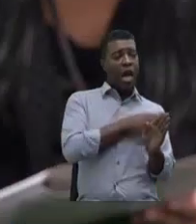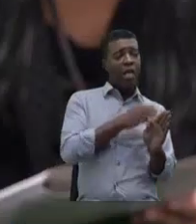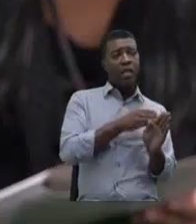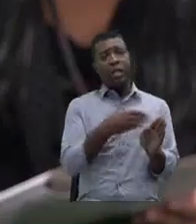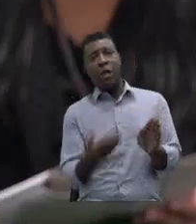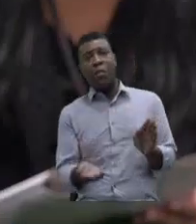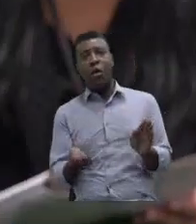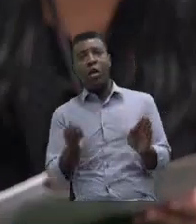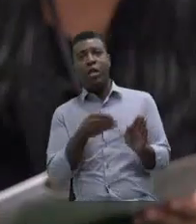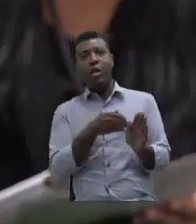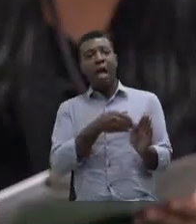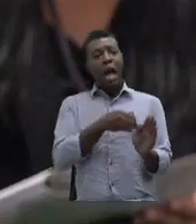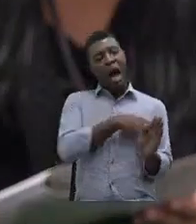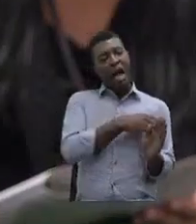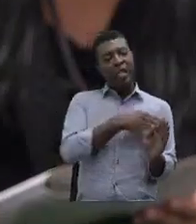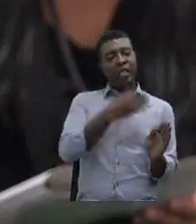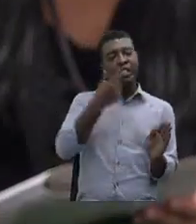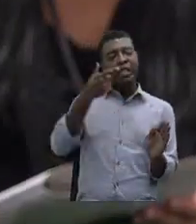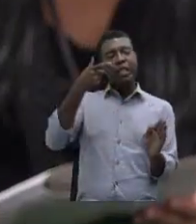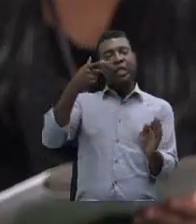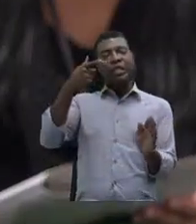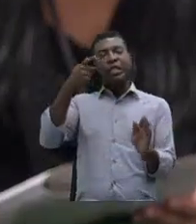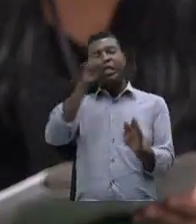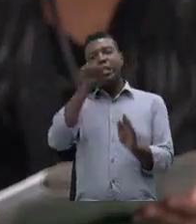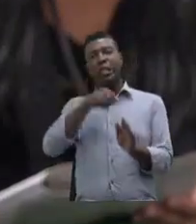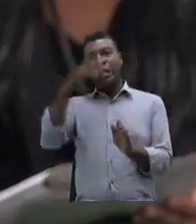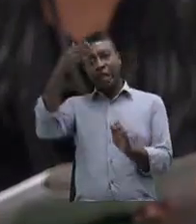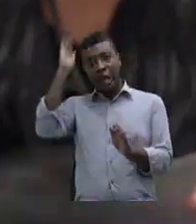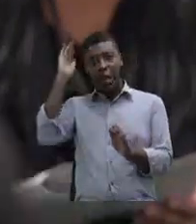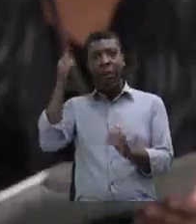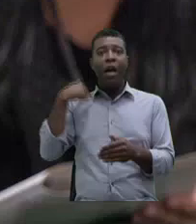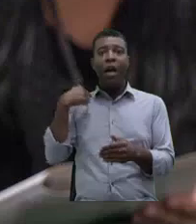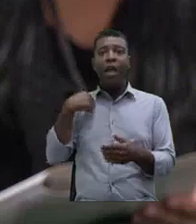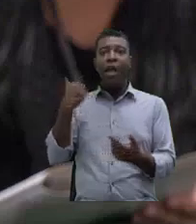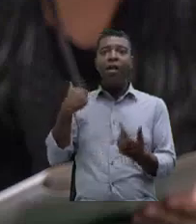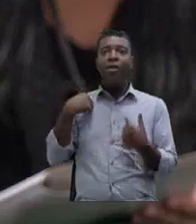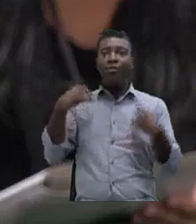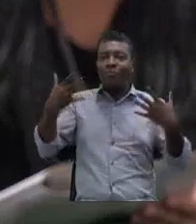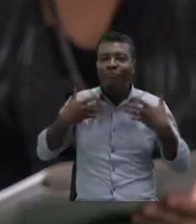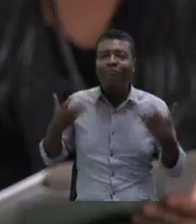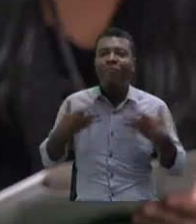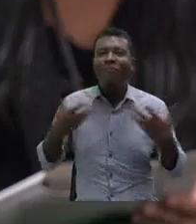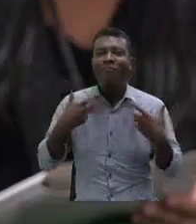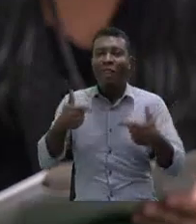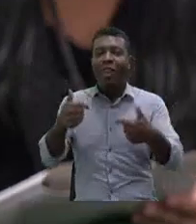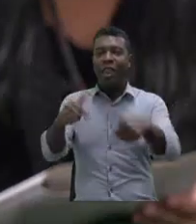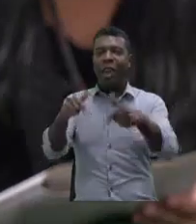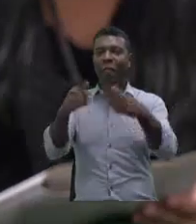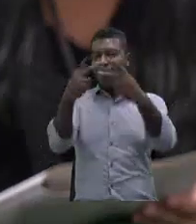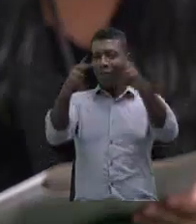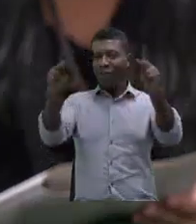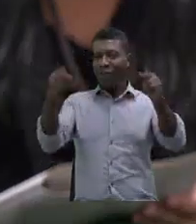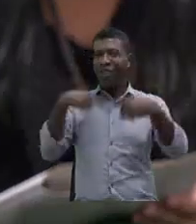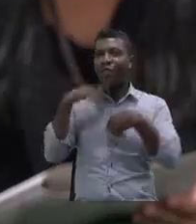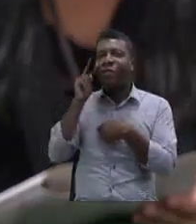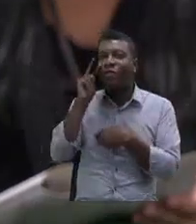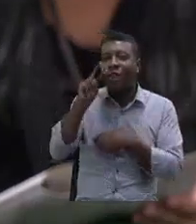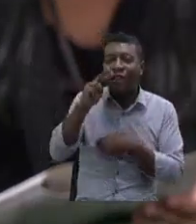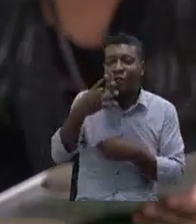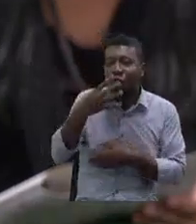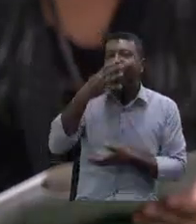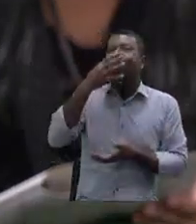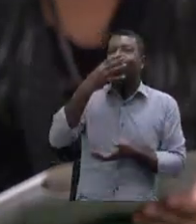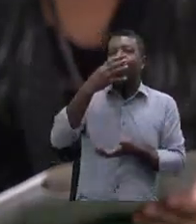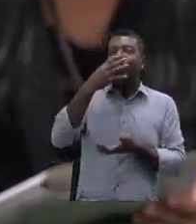depois dessa equipe maravilhosa. Eu sou um entusiasta do trabalho de vocês, tenho